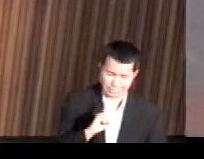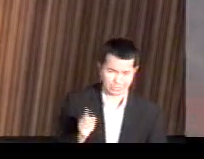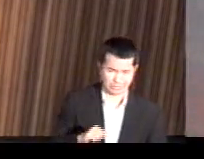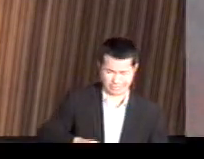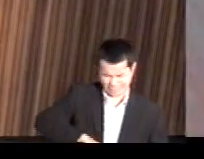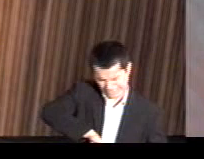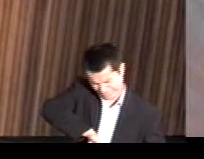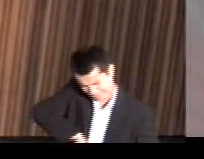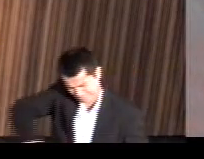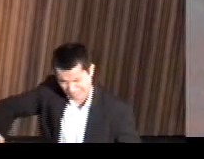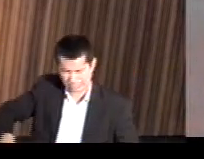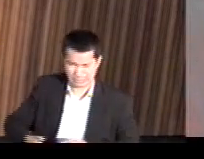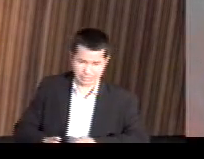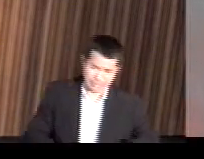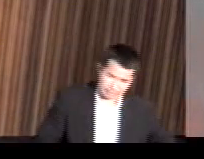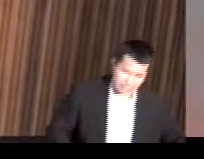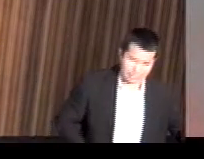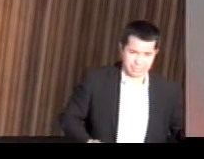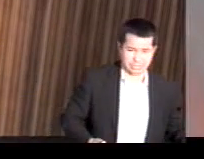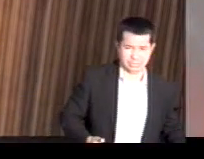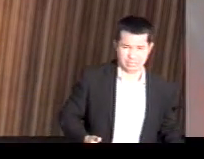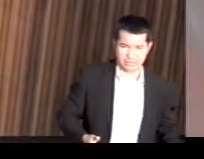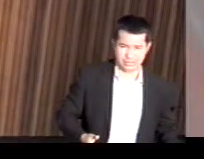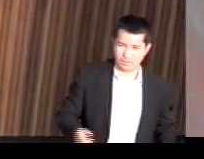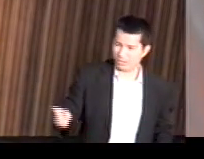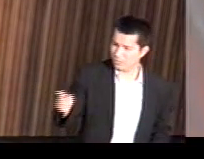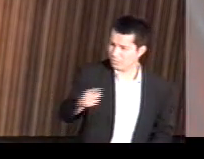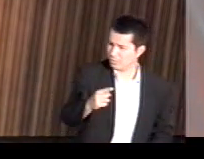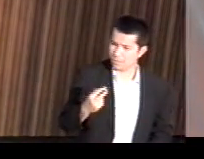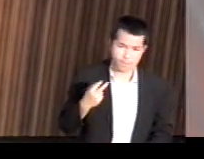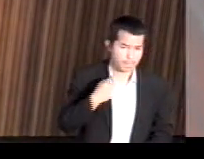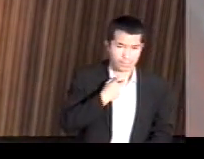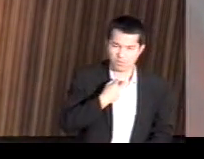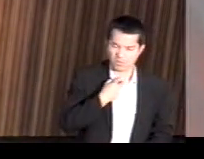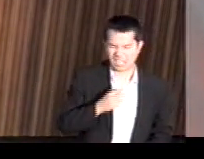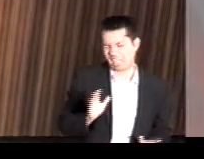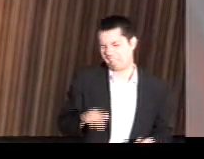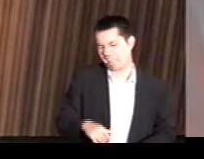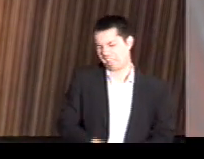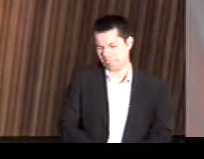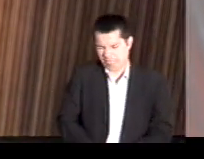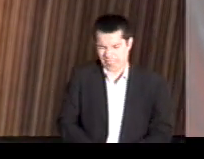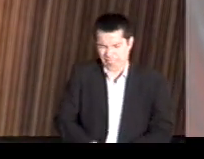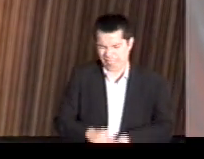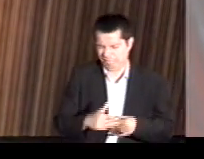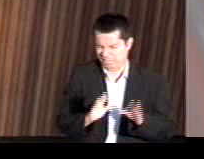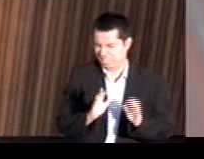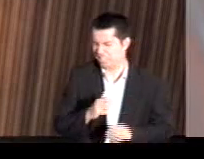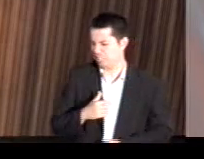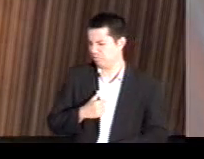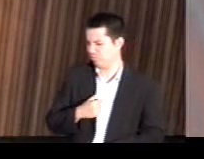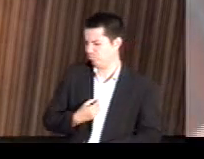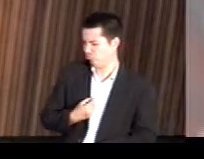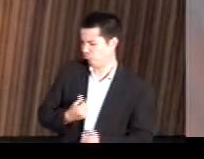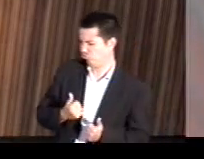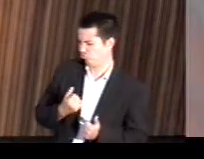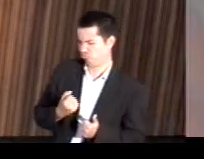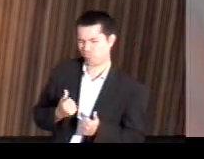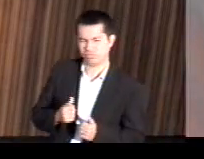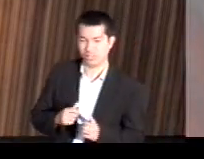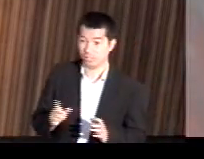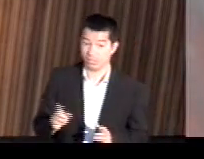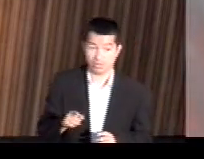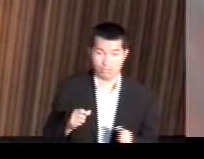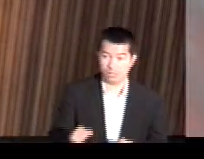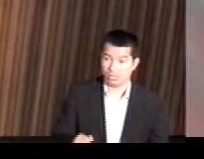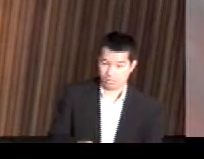bom ou que é mal. Eu não posso dizer que tanto faz. Eu tenho que tomar